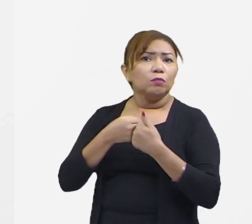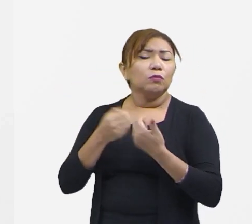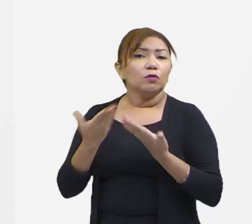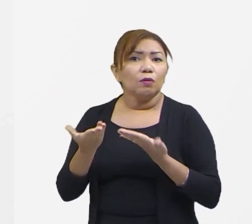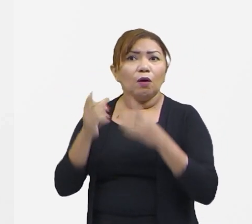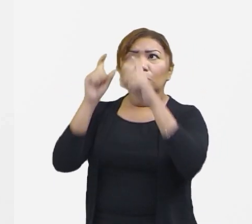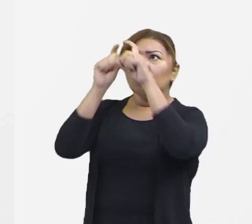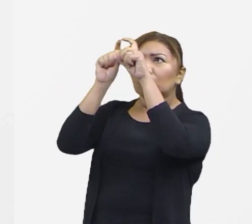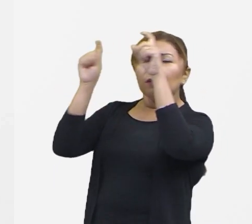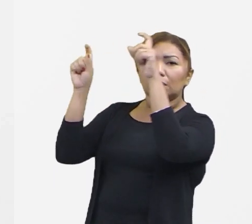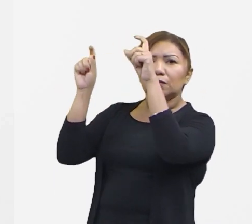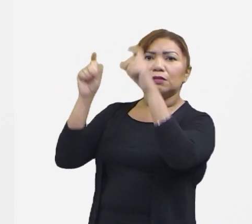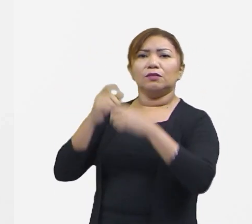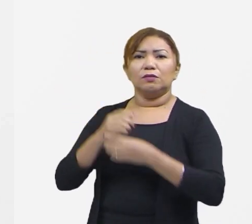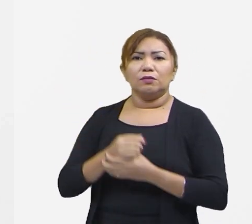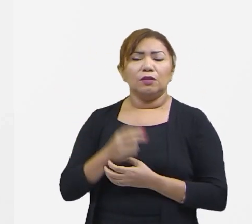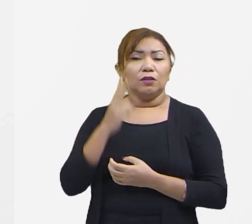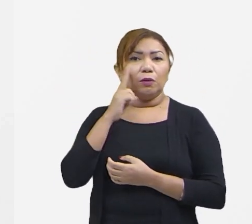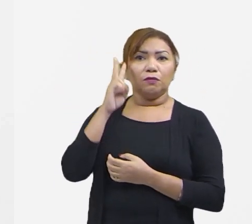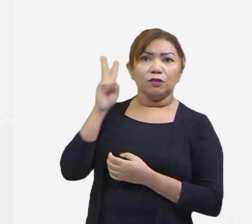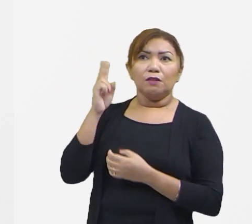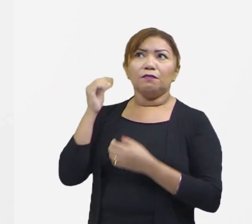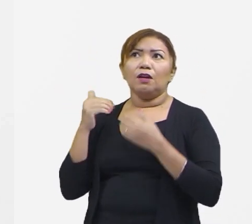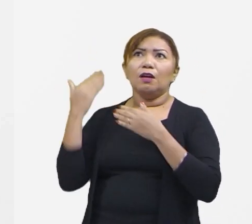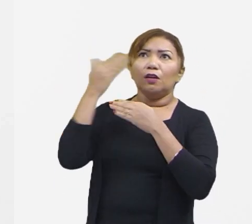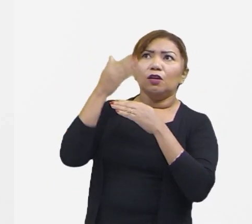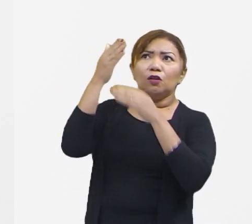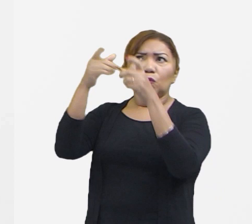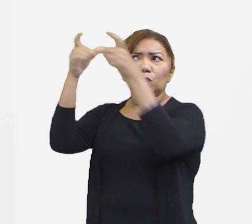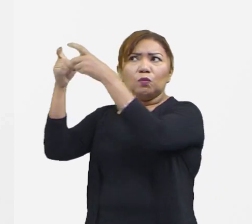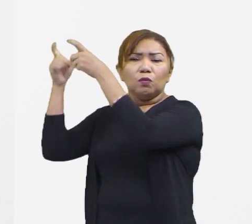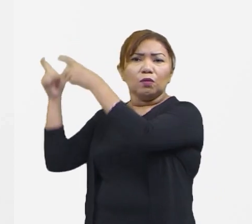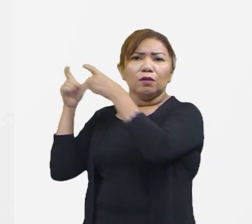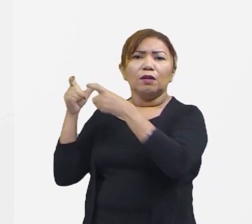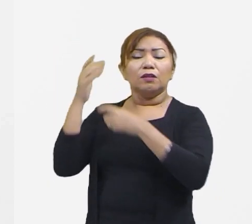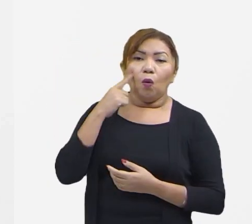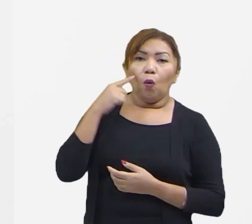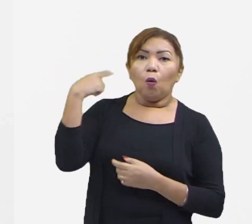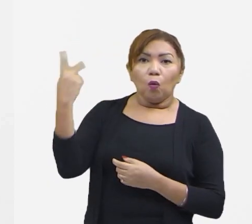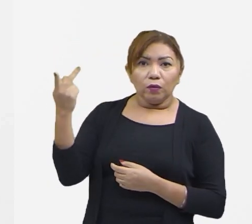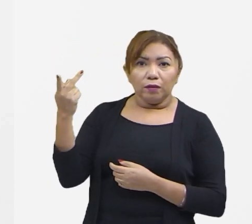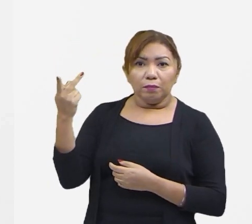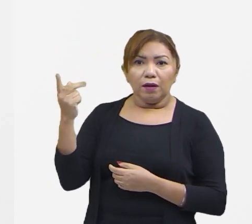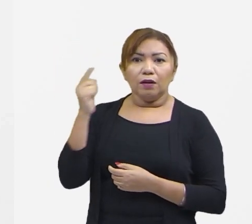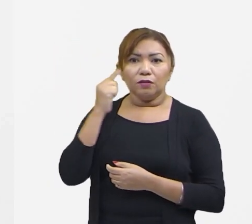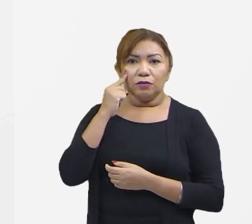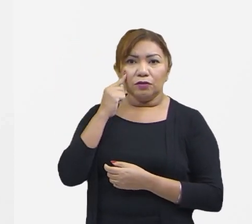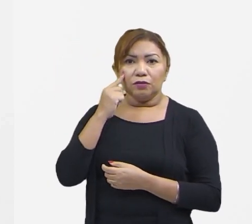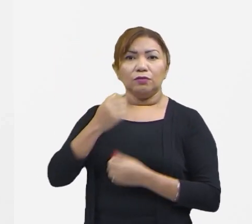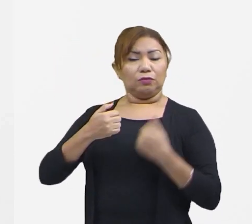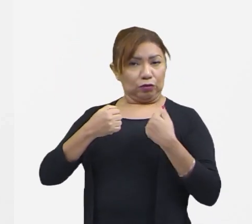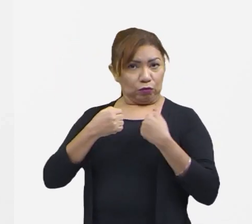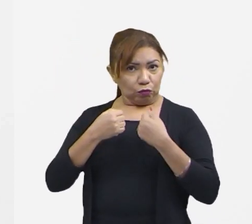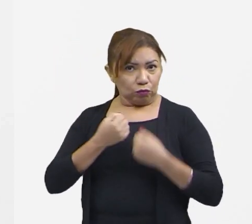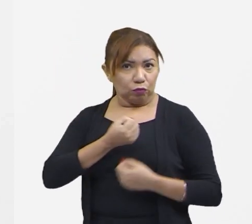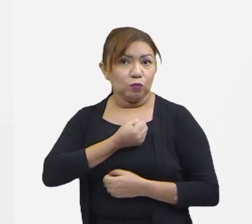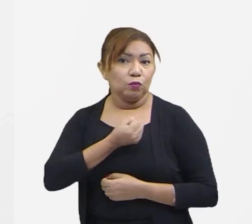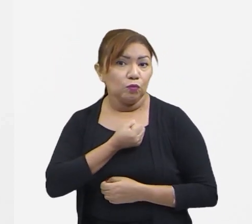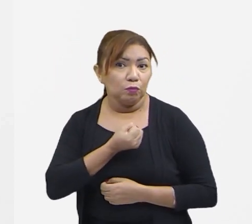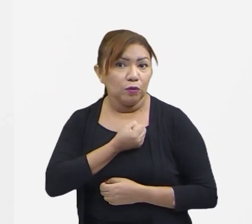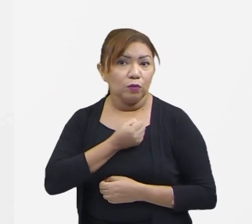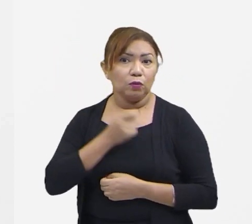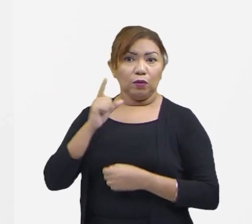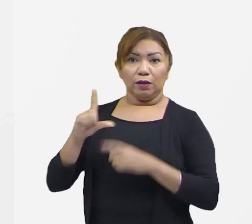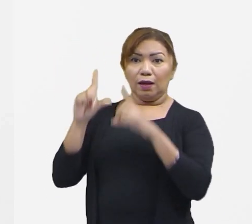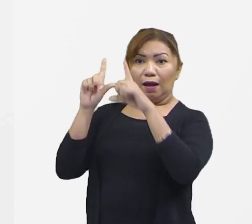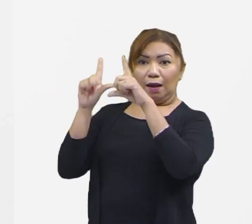todo o numeral. Para ir para um bairro e outro, nós temos que identificá-los do que usamos. Olha aí, a placa da